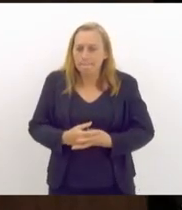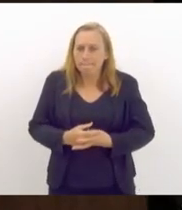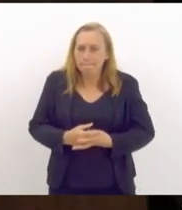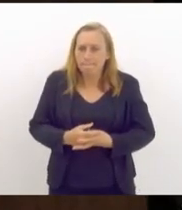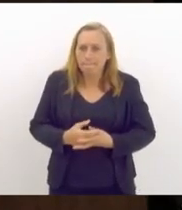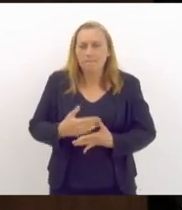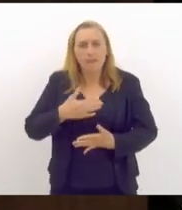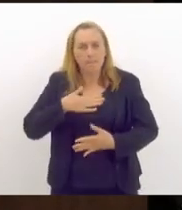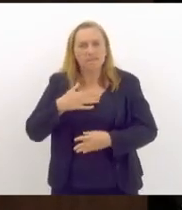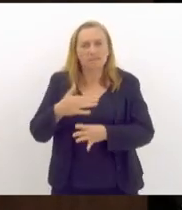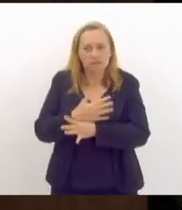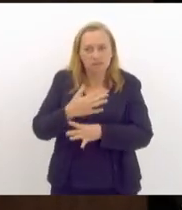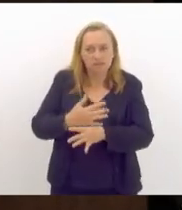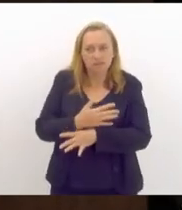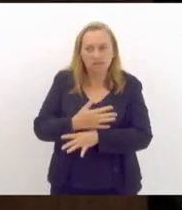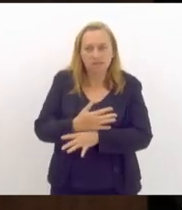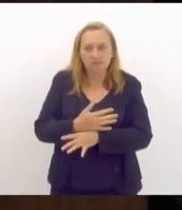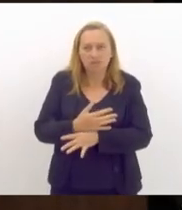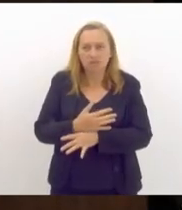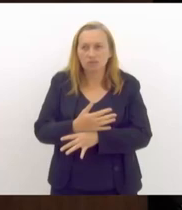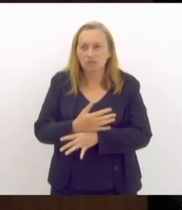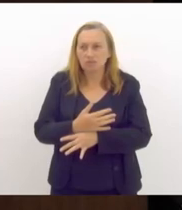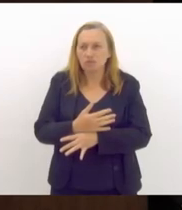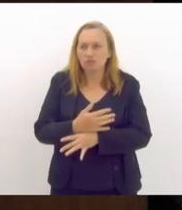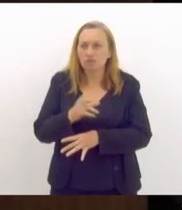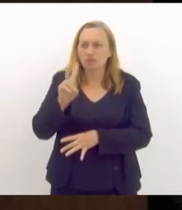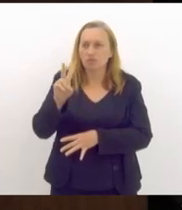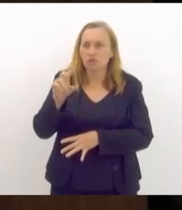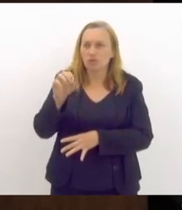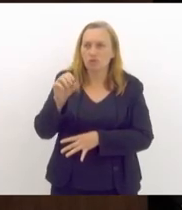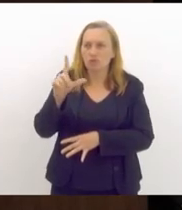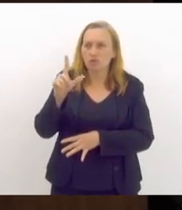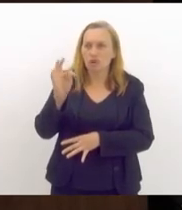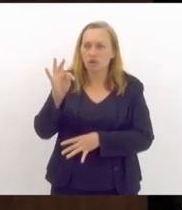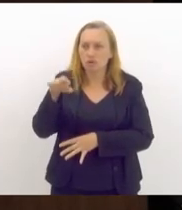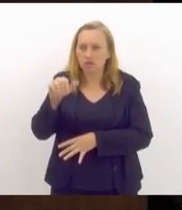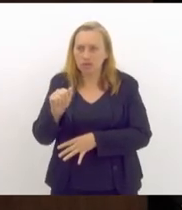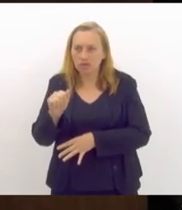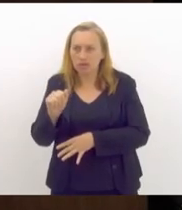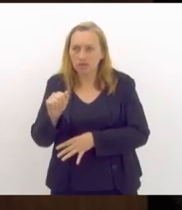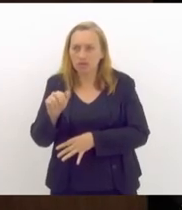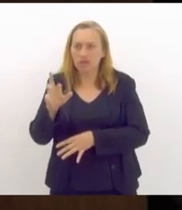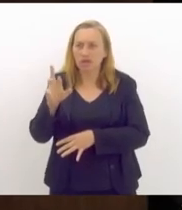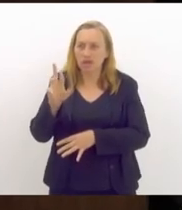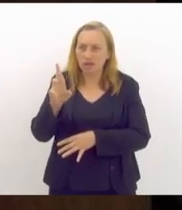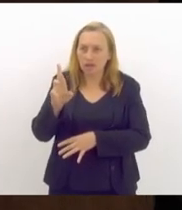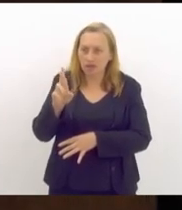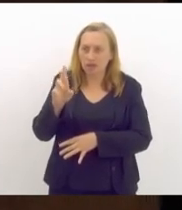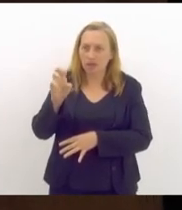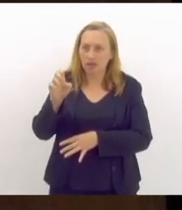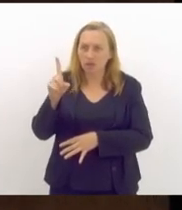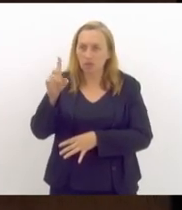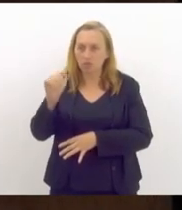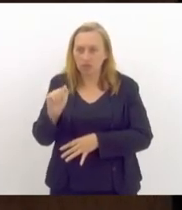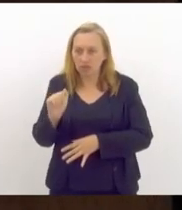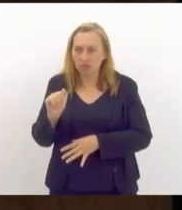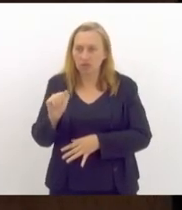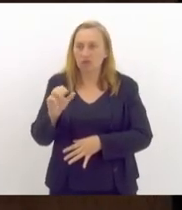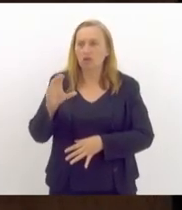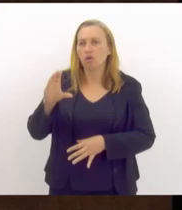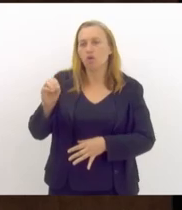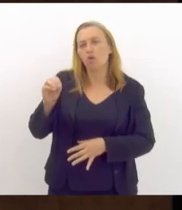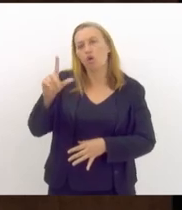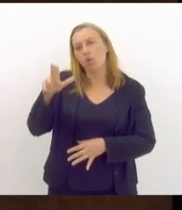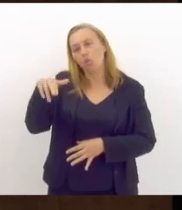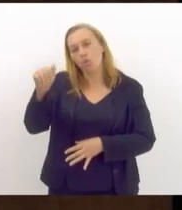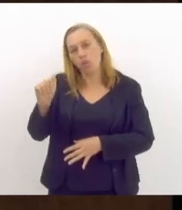na minha cidade Volta Redonda lógico criamos um projeto chamada Volta Redonda coluna reta aonde